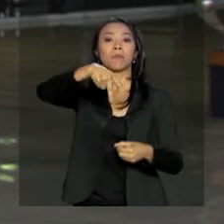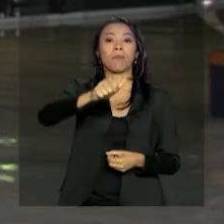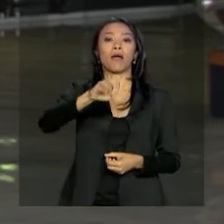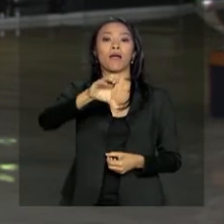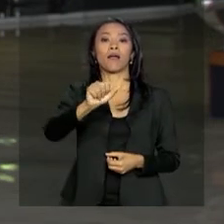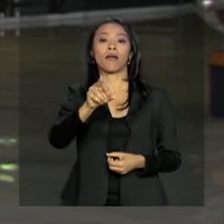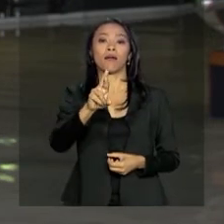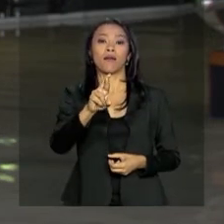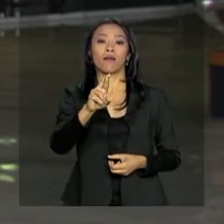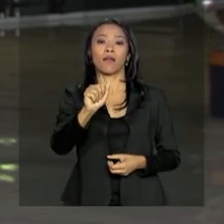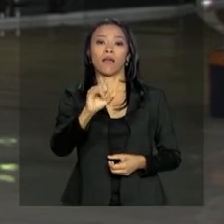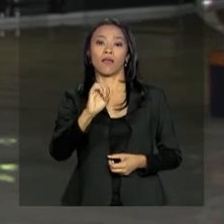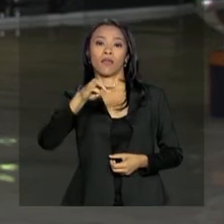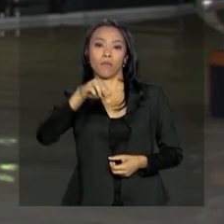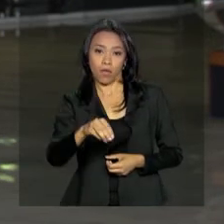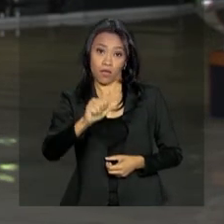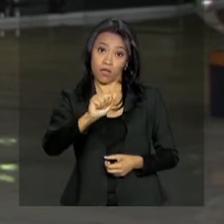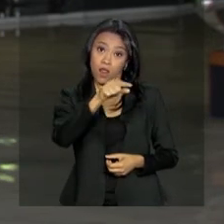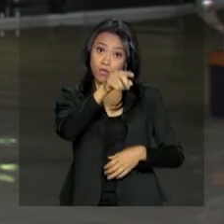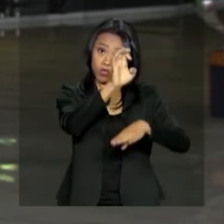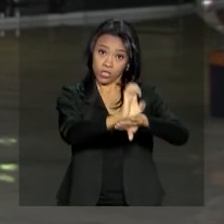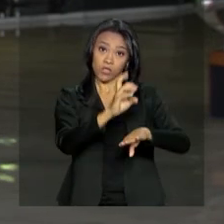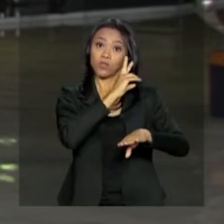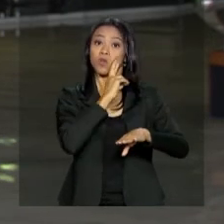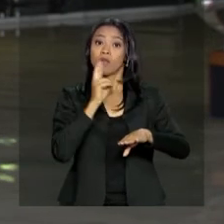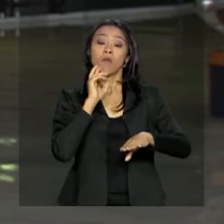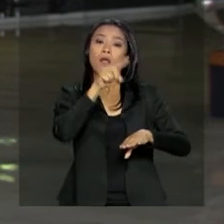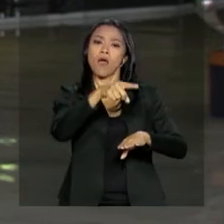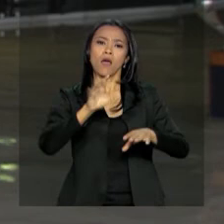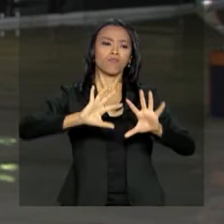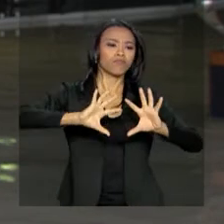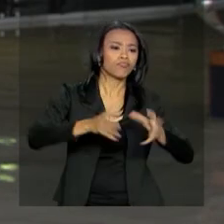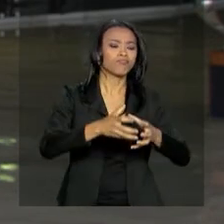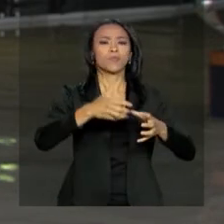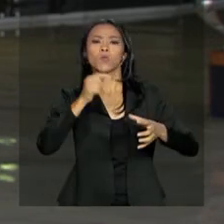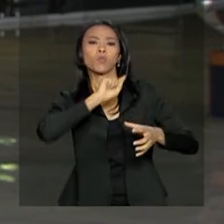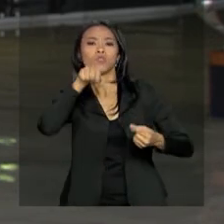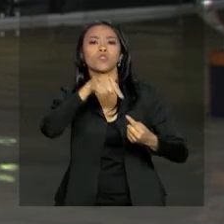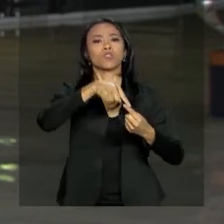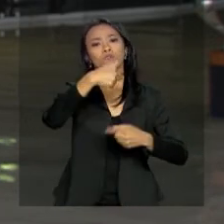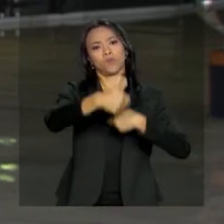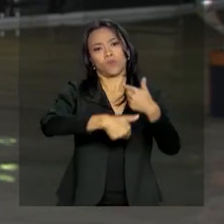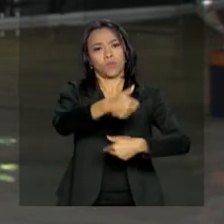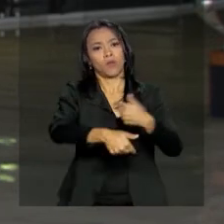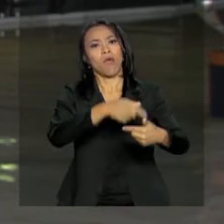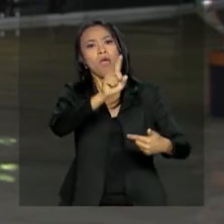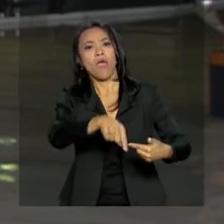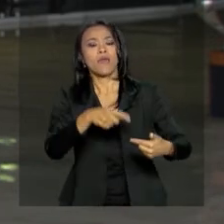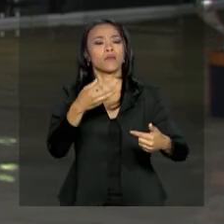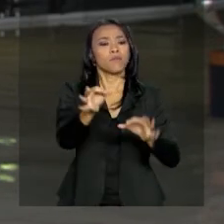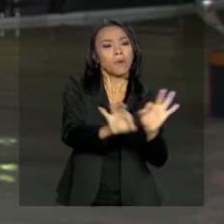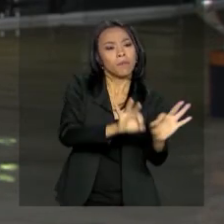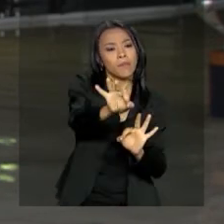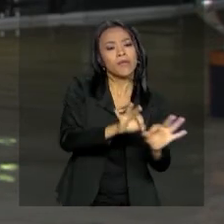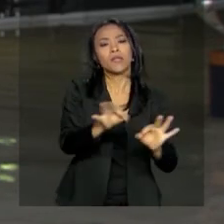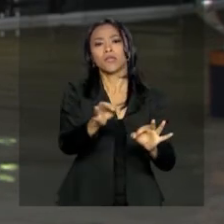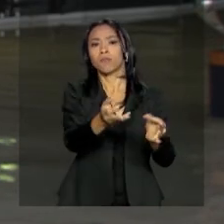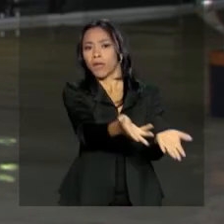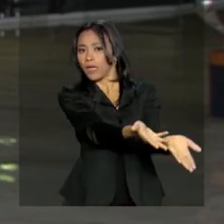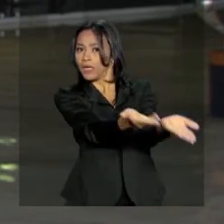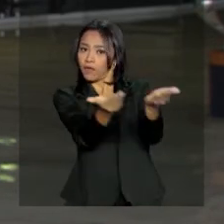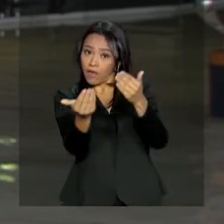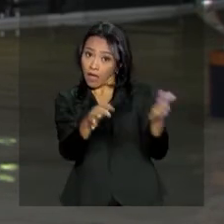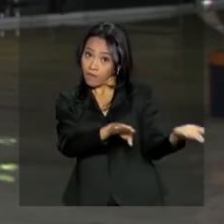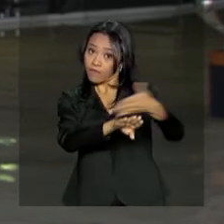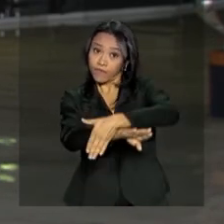Em trabalho conjunto com as autoridades locais, o grupo pretende aprimorar as ações de acolhimento dos venezuelanos que